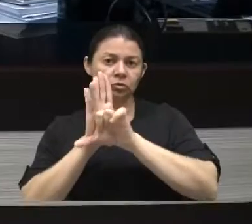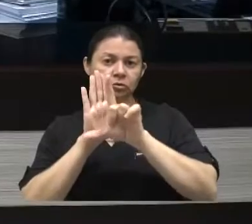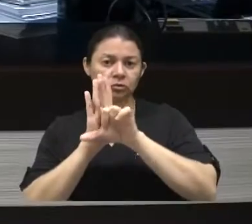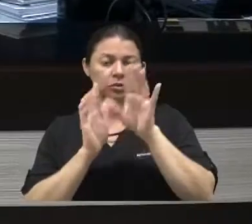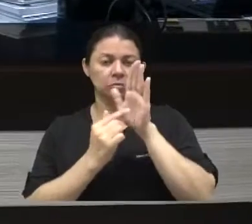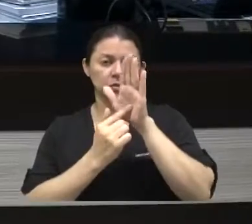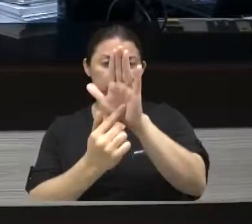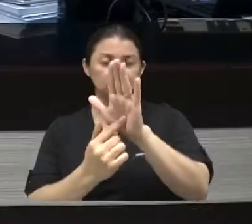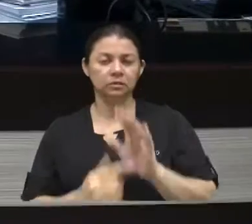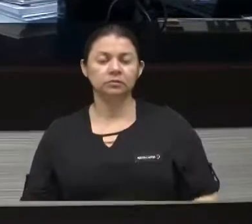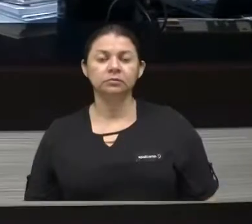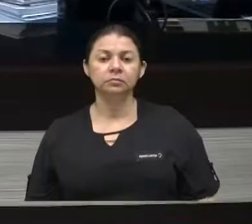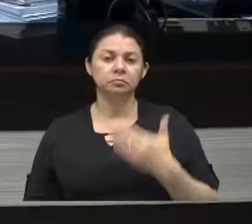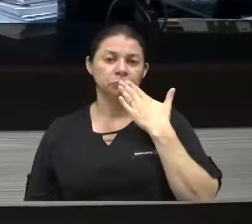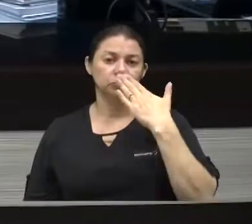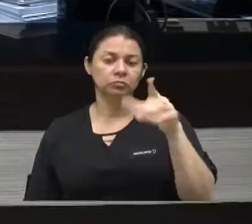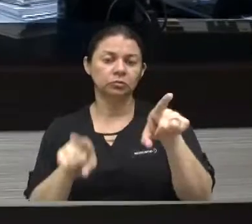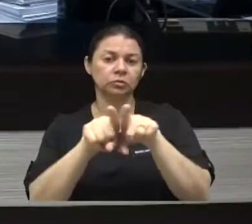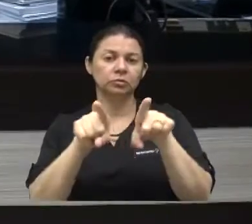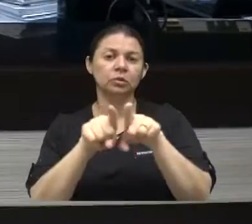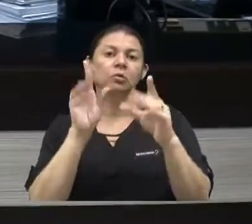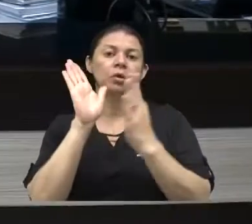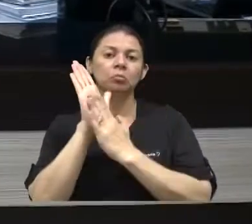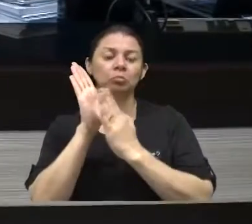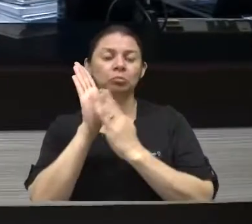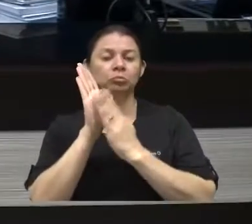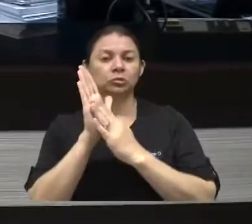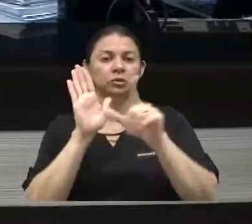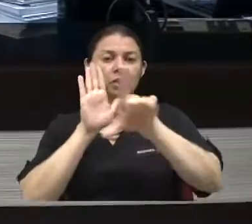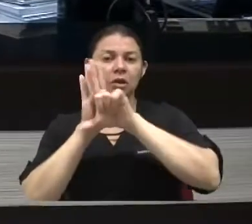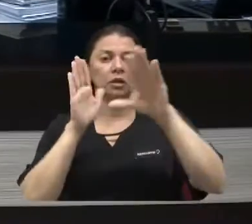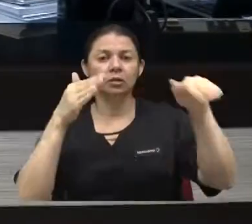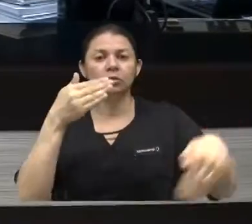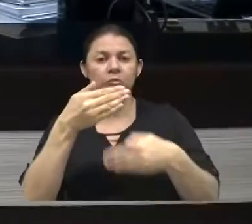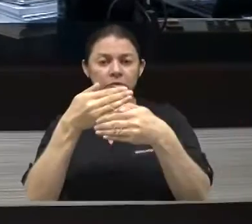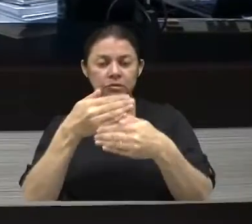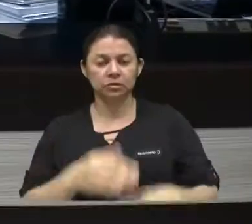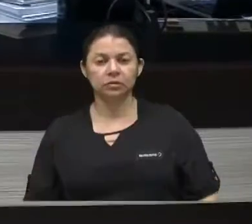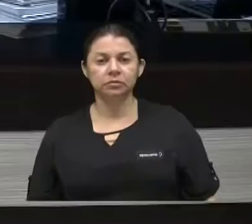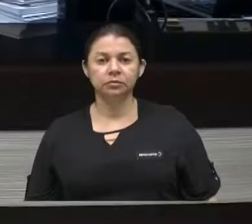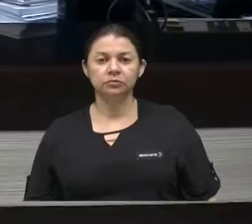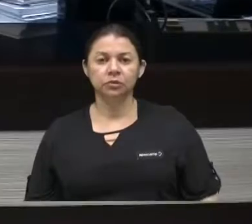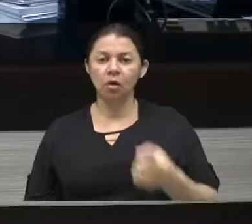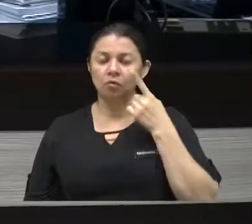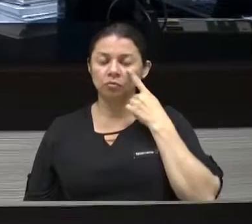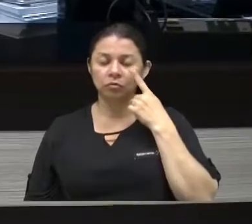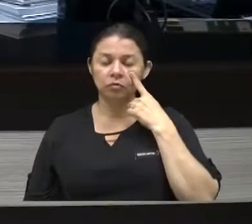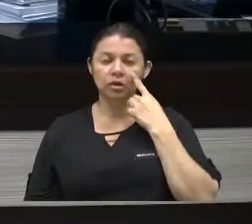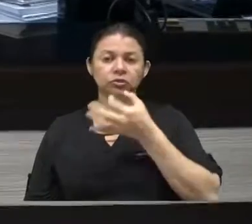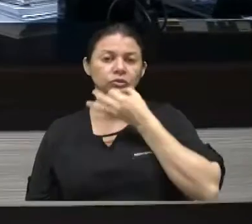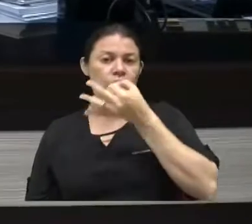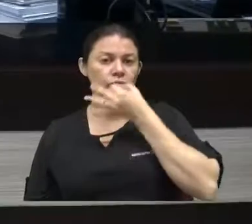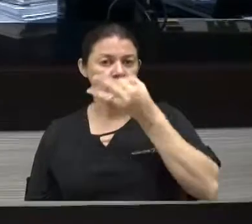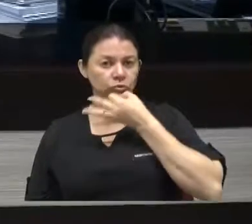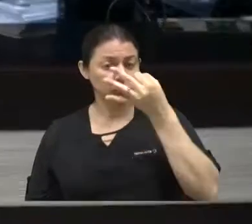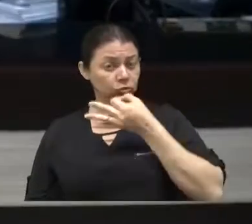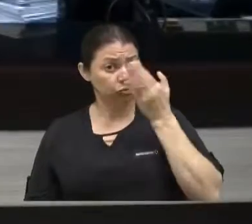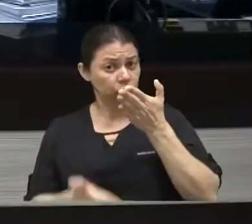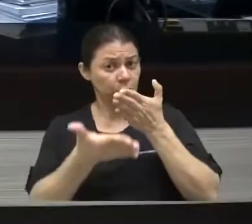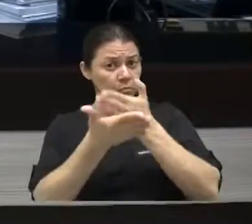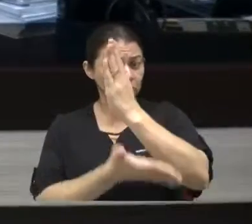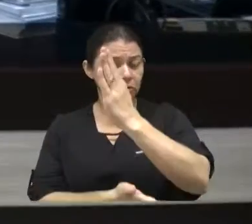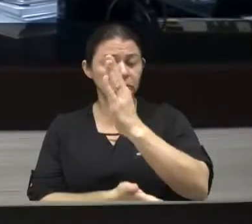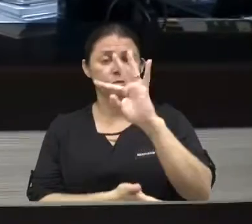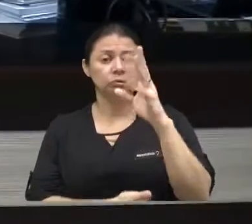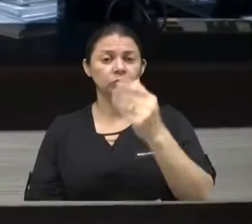apresentado. Solicitamos que a presente proposta de lei complementar seja apreciada, discutida e, ao final, aprovada